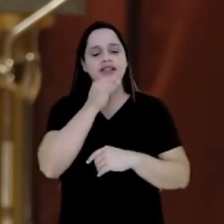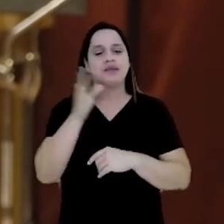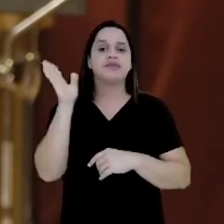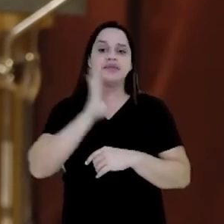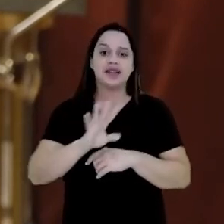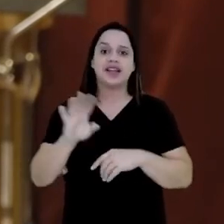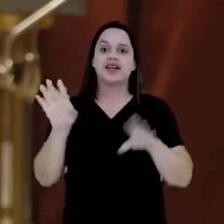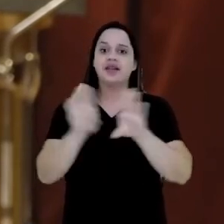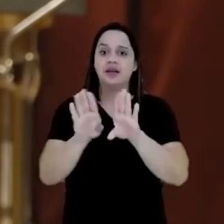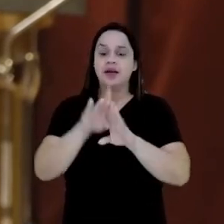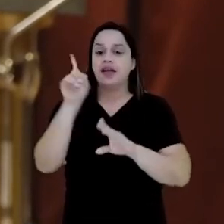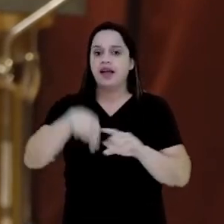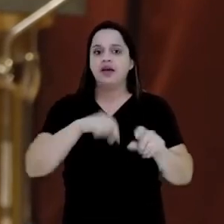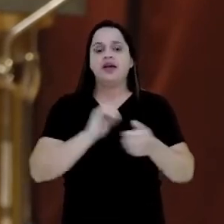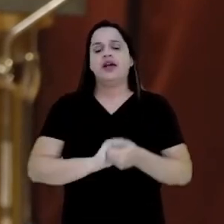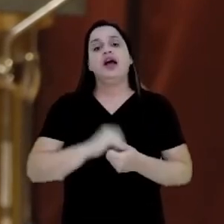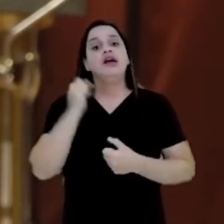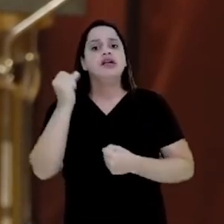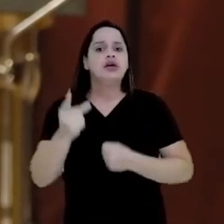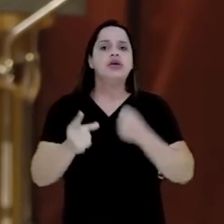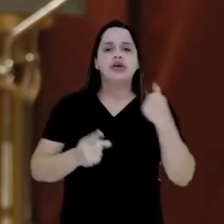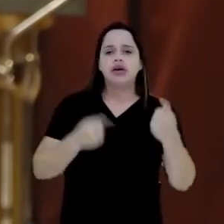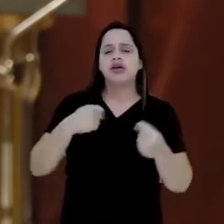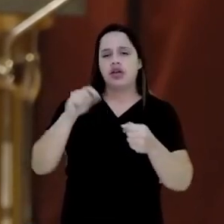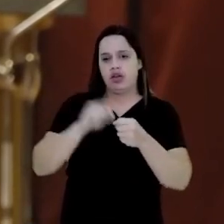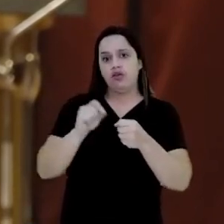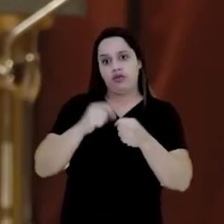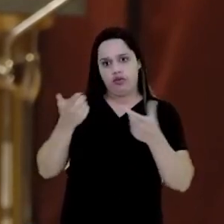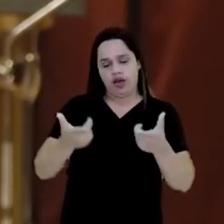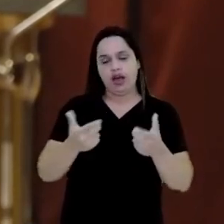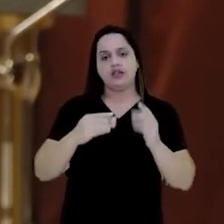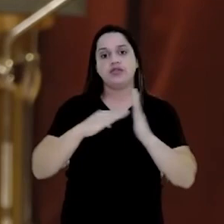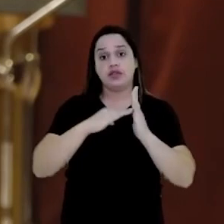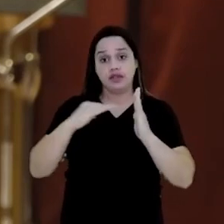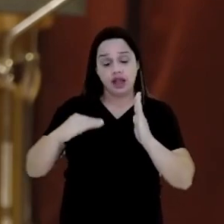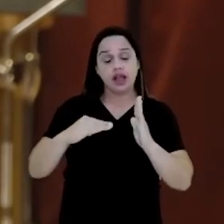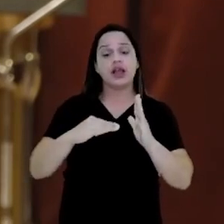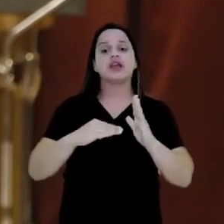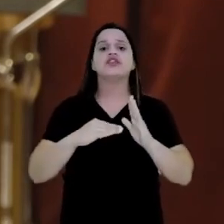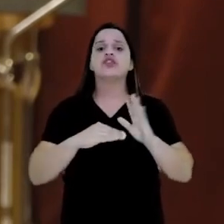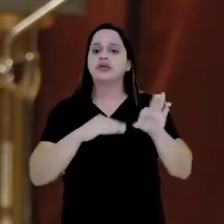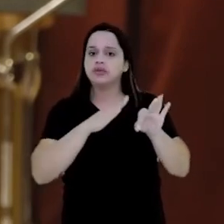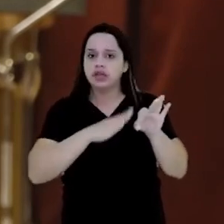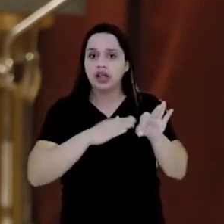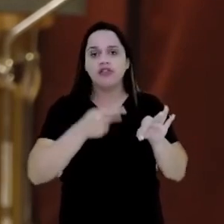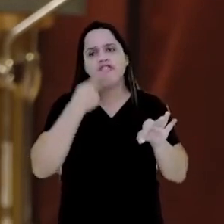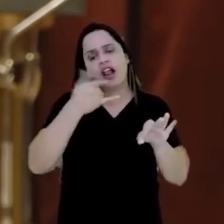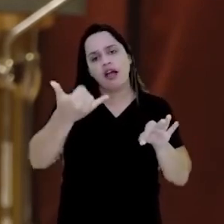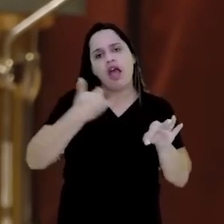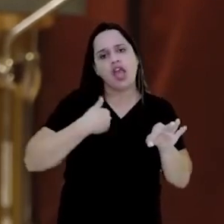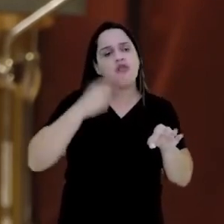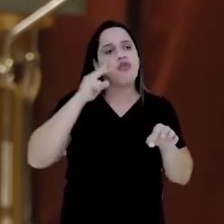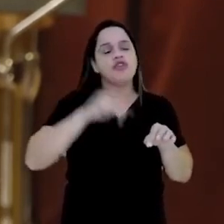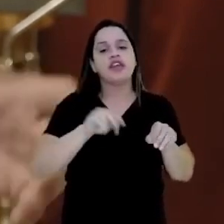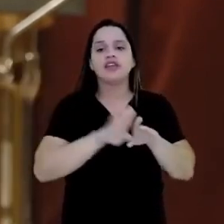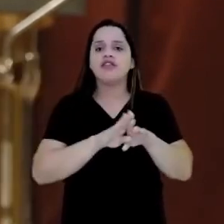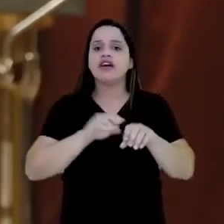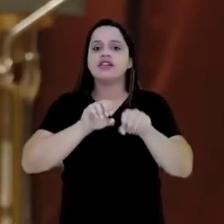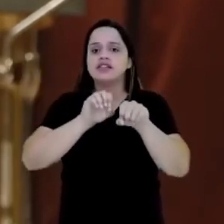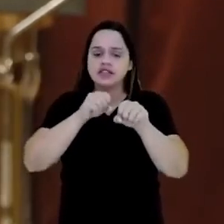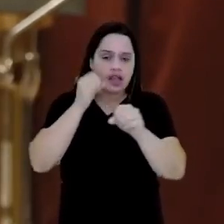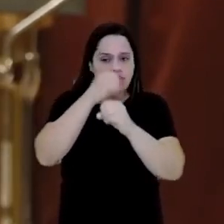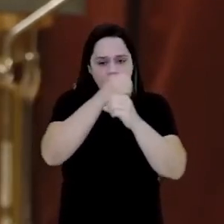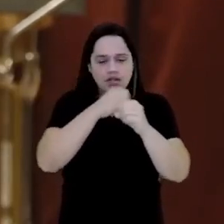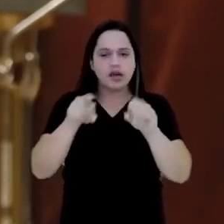legal também algumas vezes que eu faço estética íntima não tem muita paciente falar dormir aqui com ele é papanicolau em